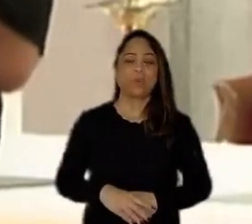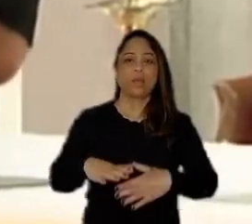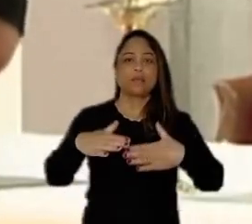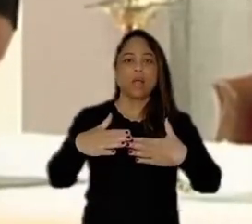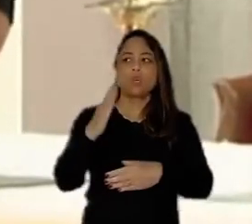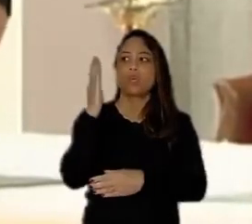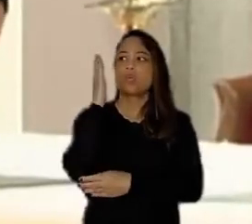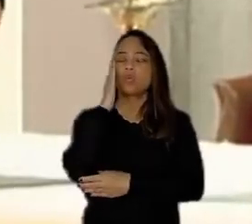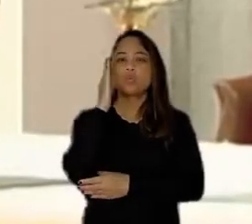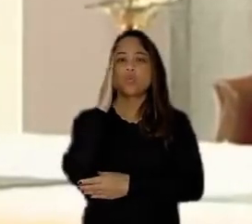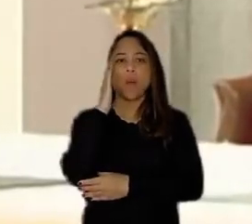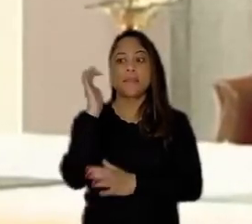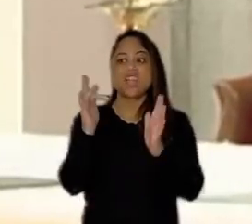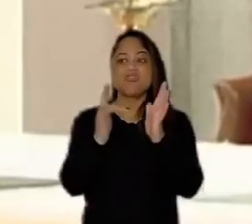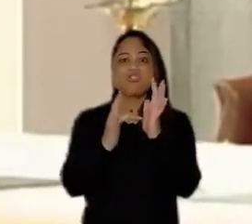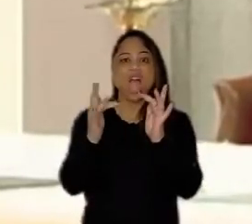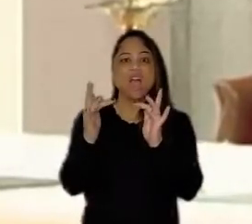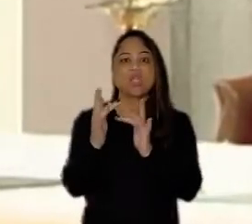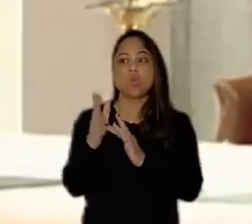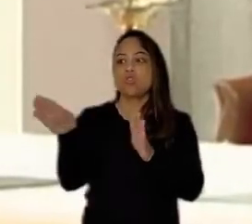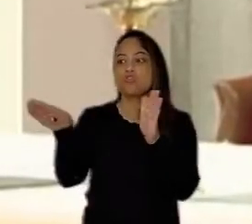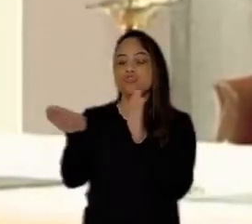Ouvindo falar de Jesus,